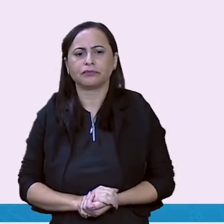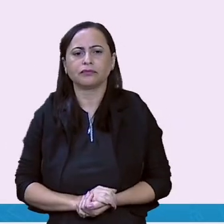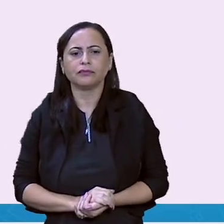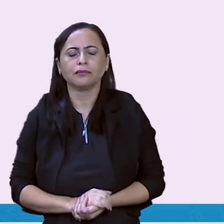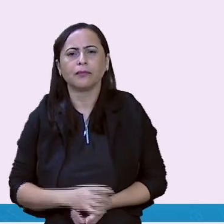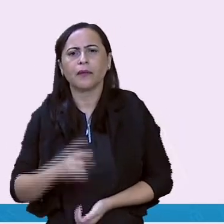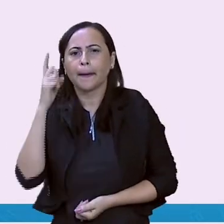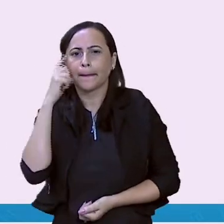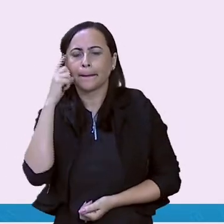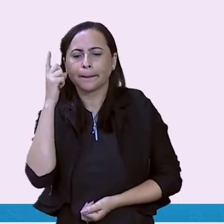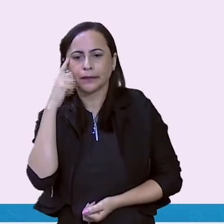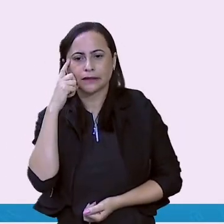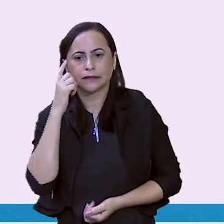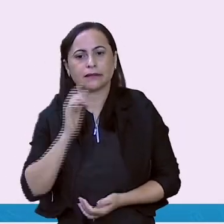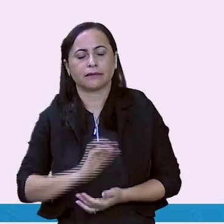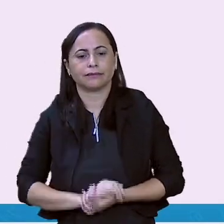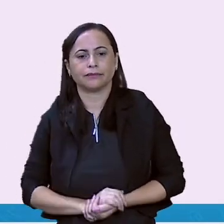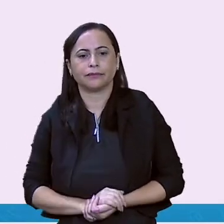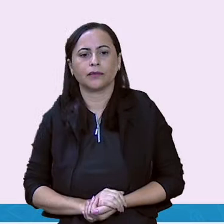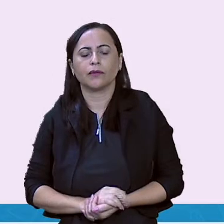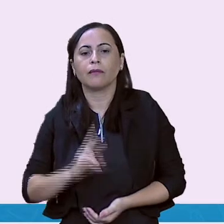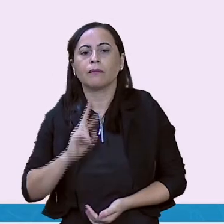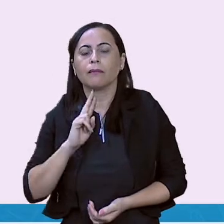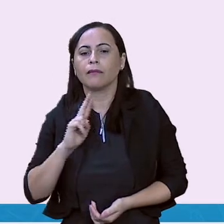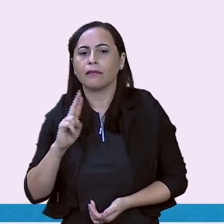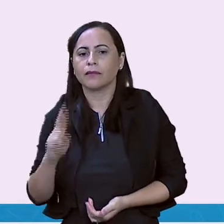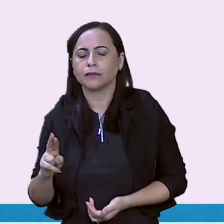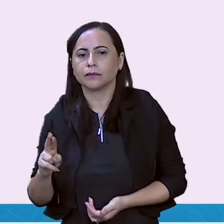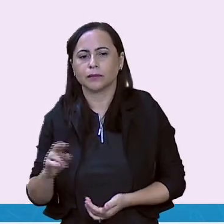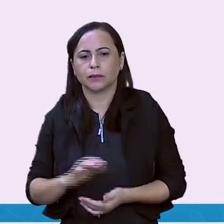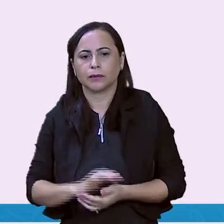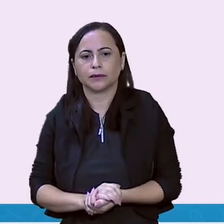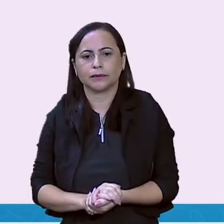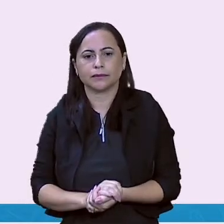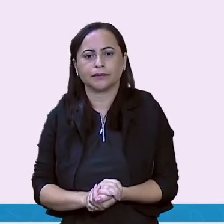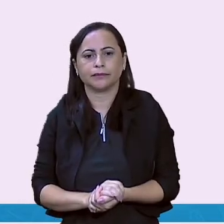pensando nisso, vamos responder. Por que